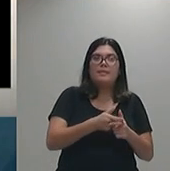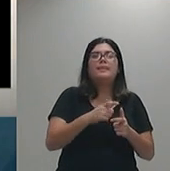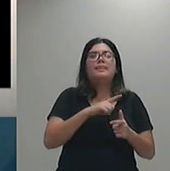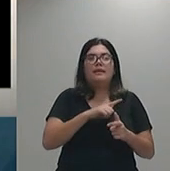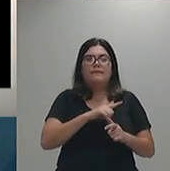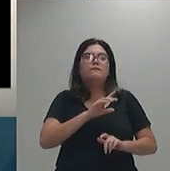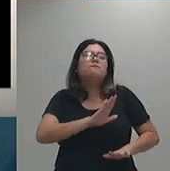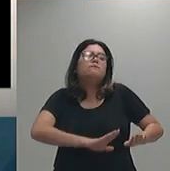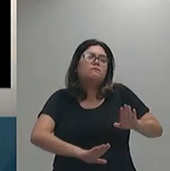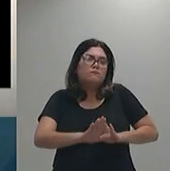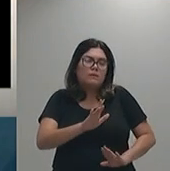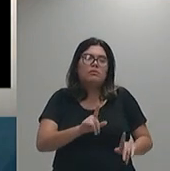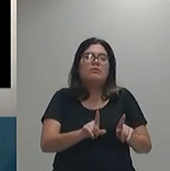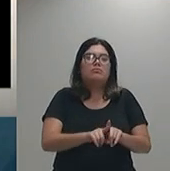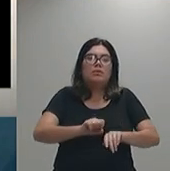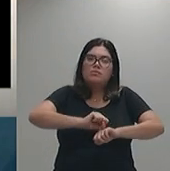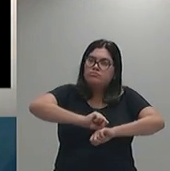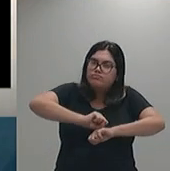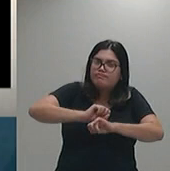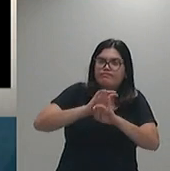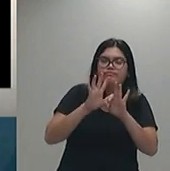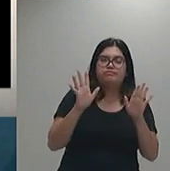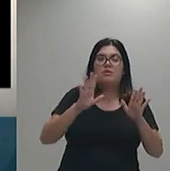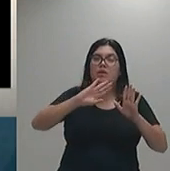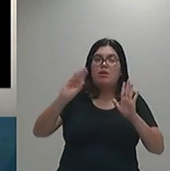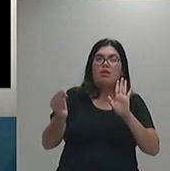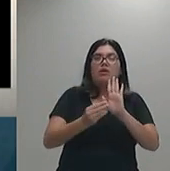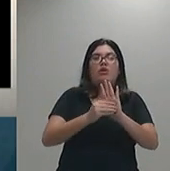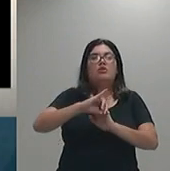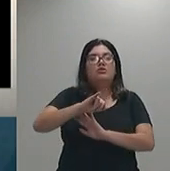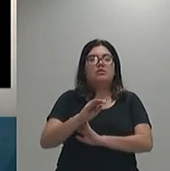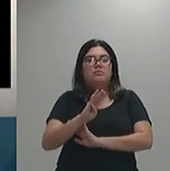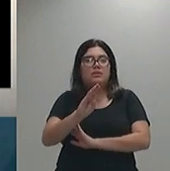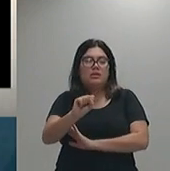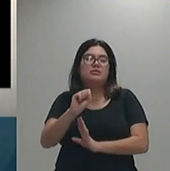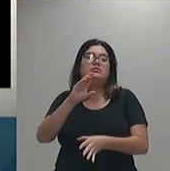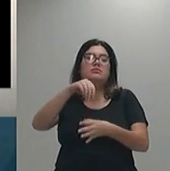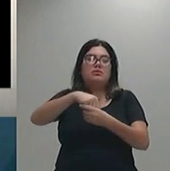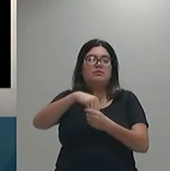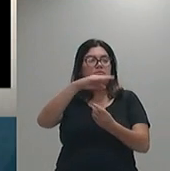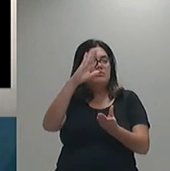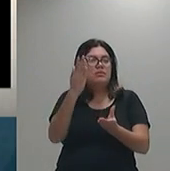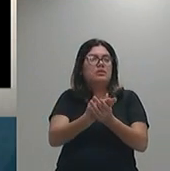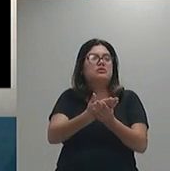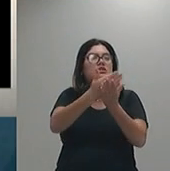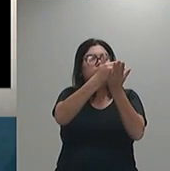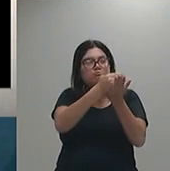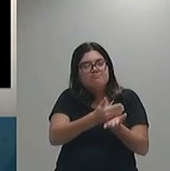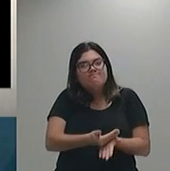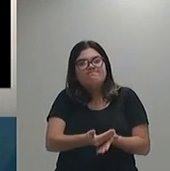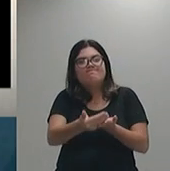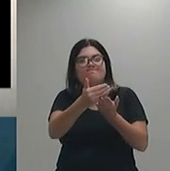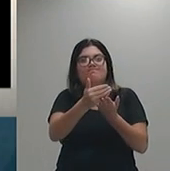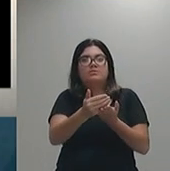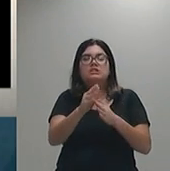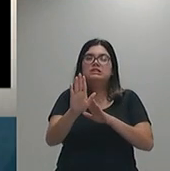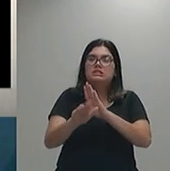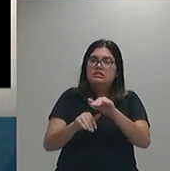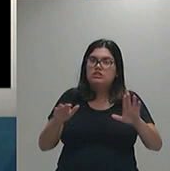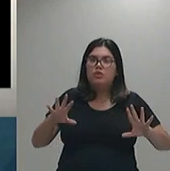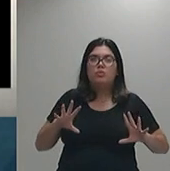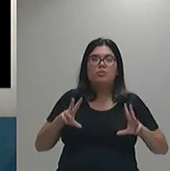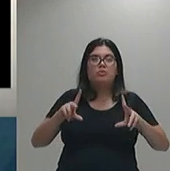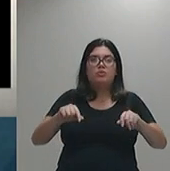transparentes incluíram a JBS no processo desde o início ela foi intimado de todos os atos do processo